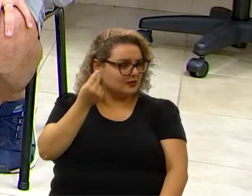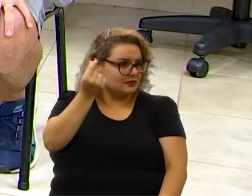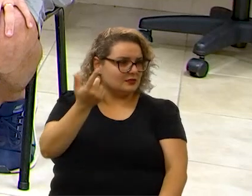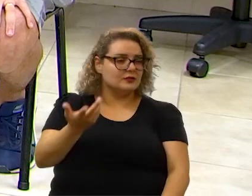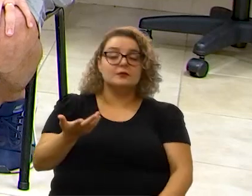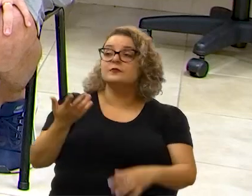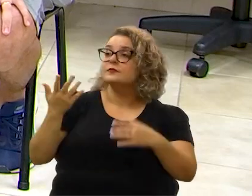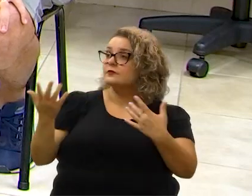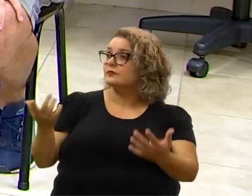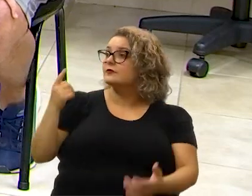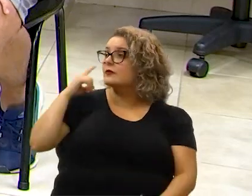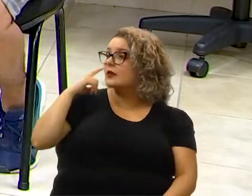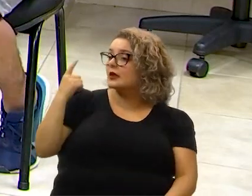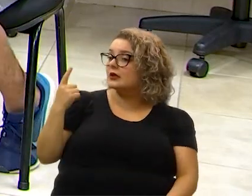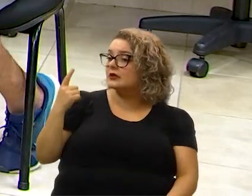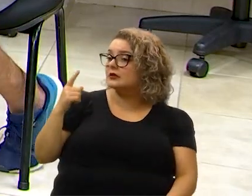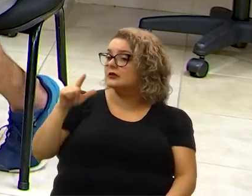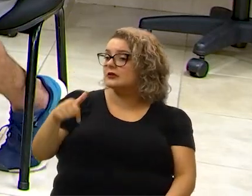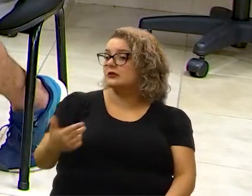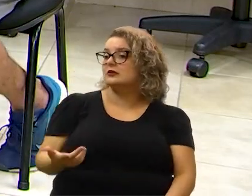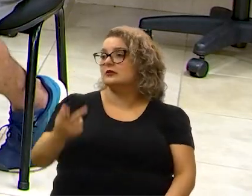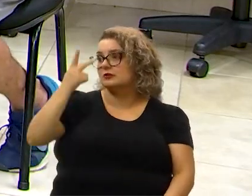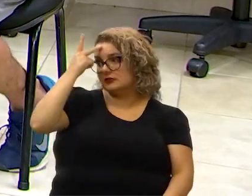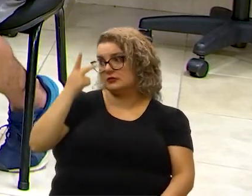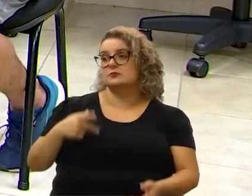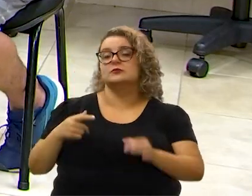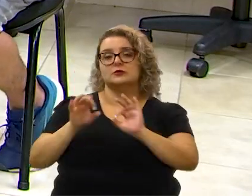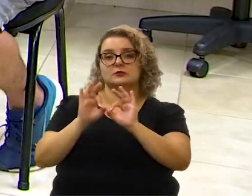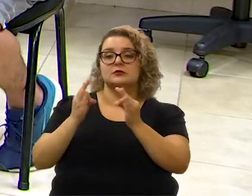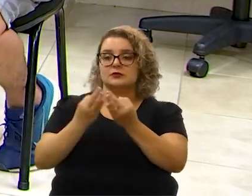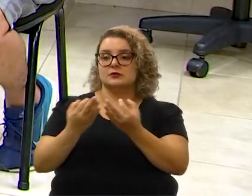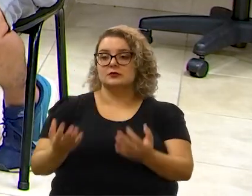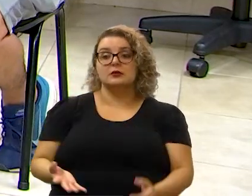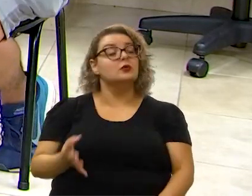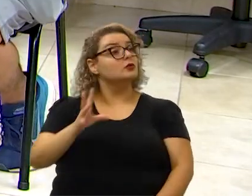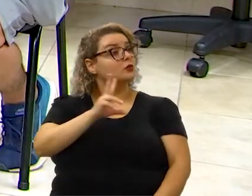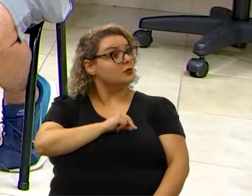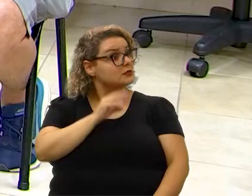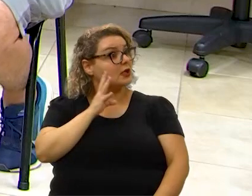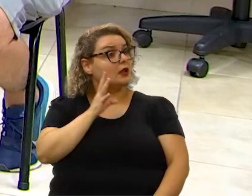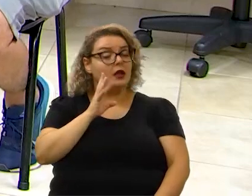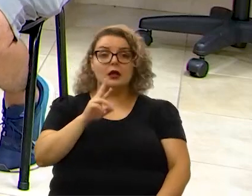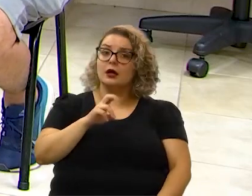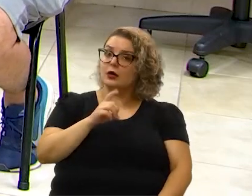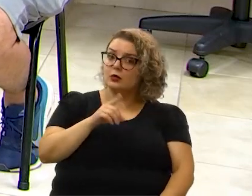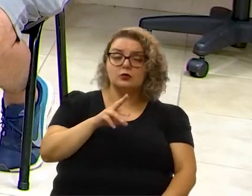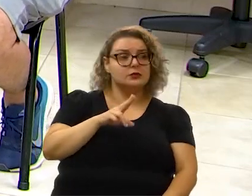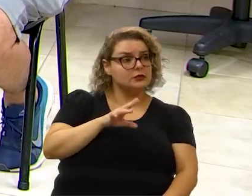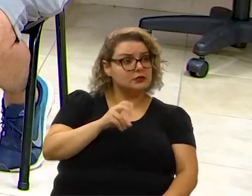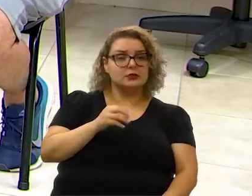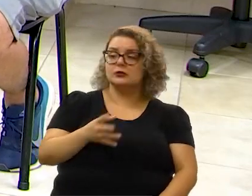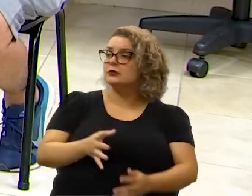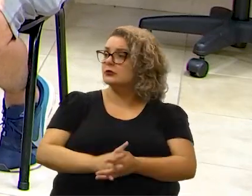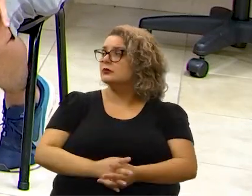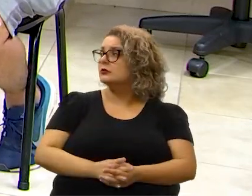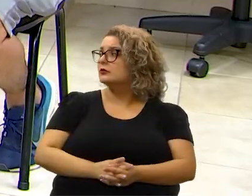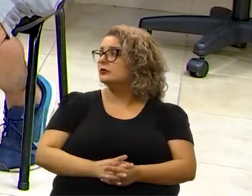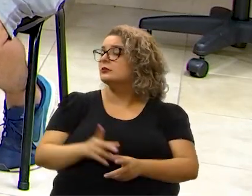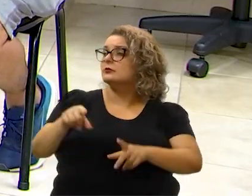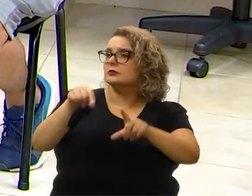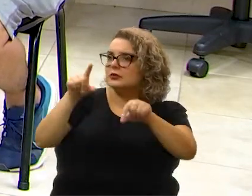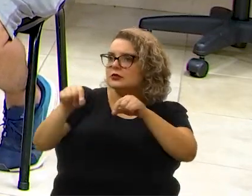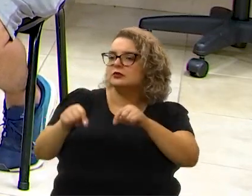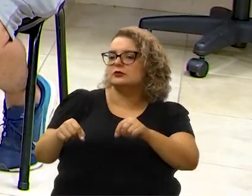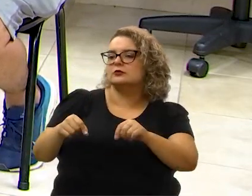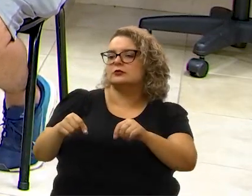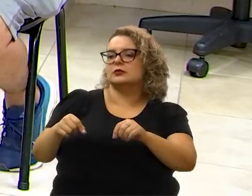tudo mais? Então, a ideia surgiu a partir das próprias famílias. Que bacana, Rodrigo. Porque para selecionar